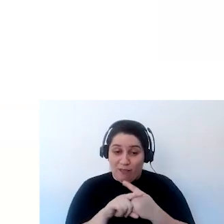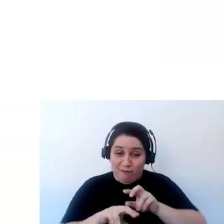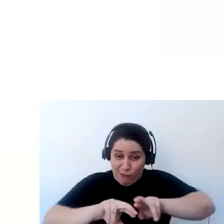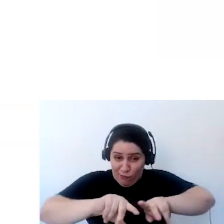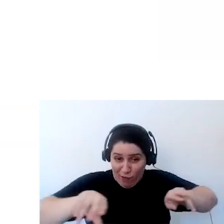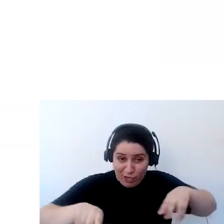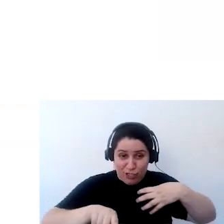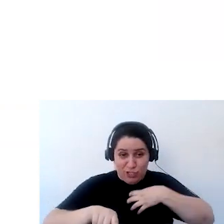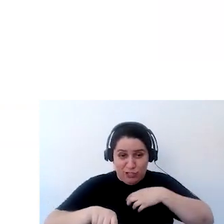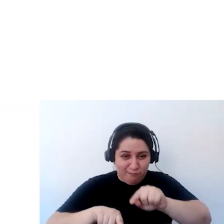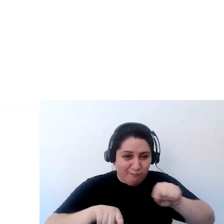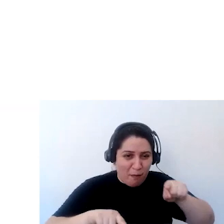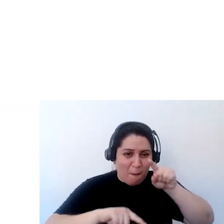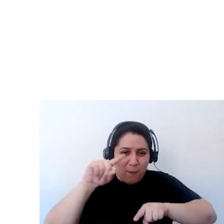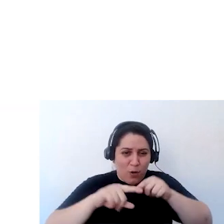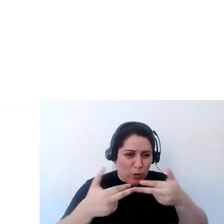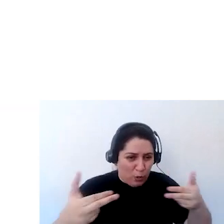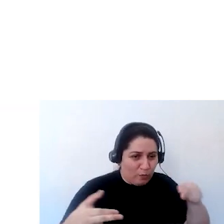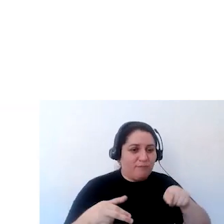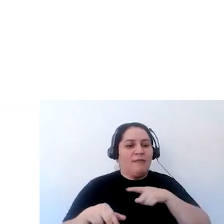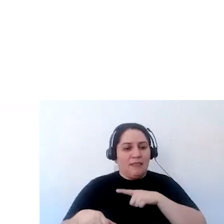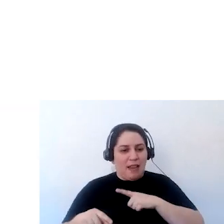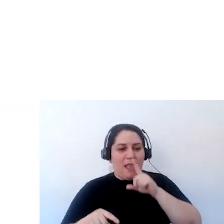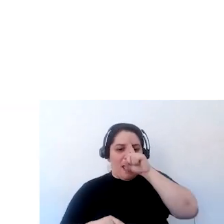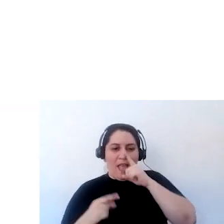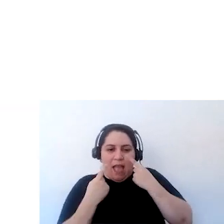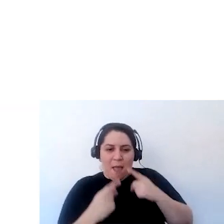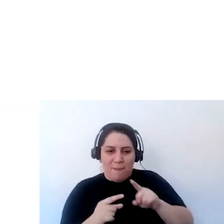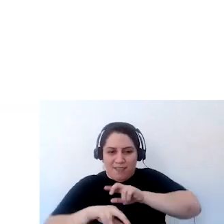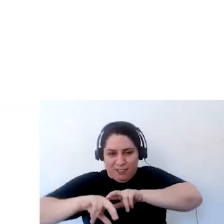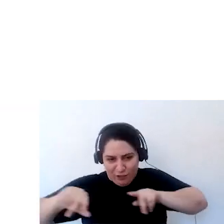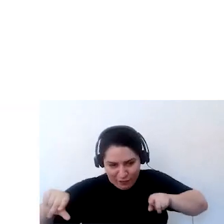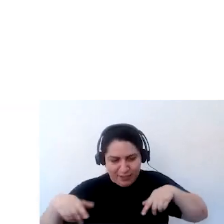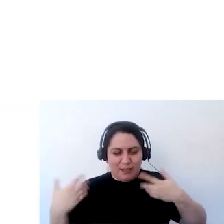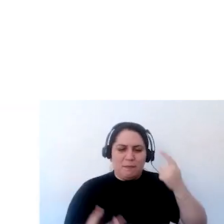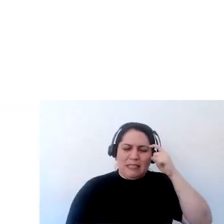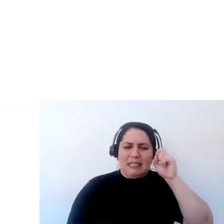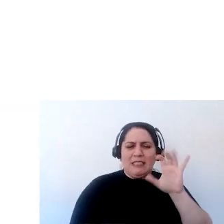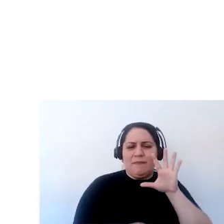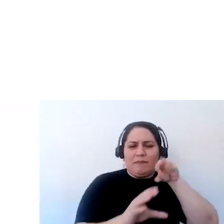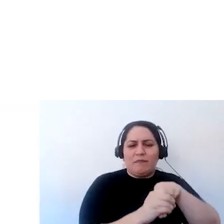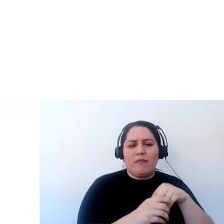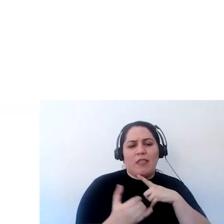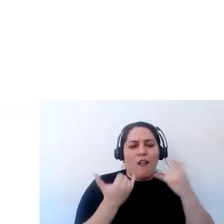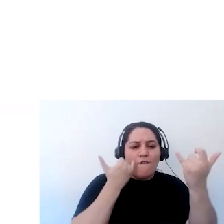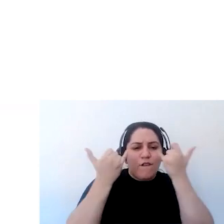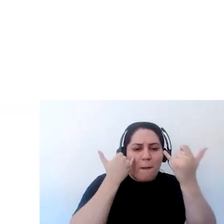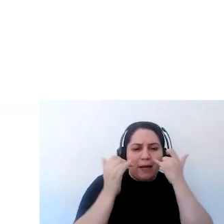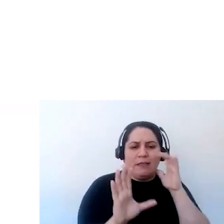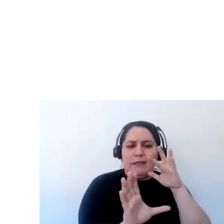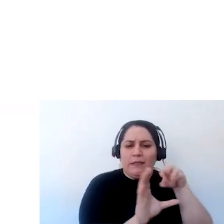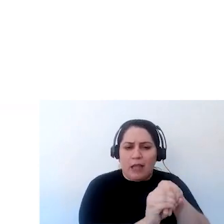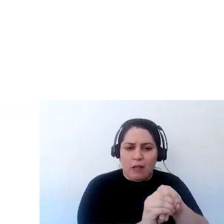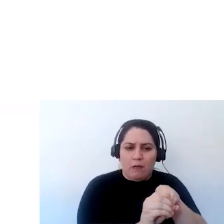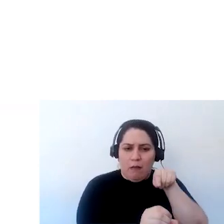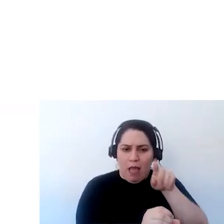Então, dando um exemplo, um sistema que tem informações sensíveis no banco de dados pode estar mais preocupado em proteger esse banco